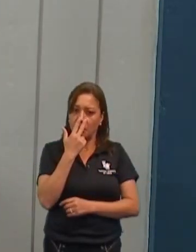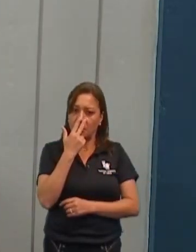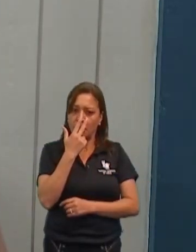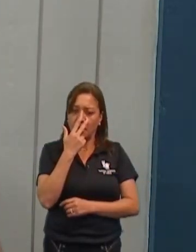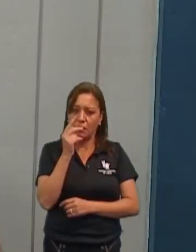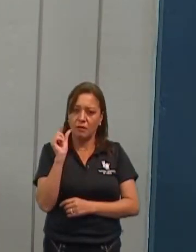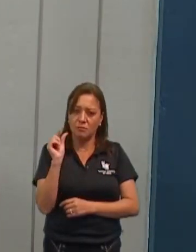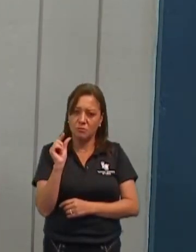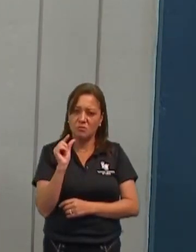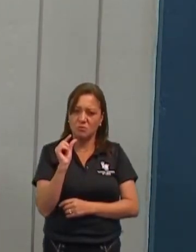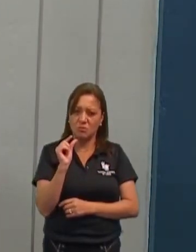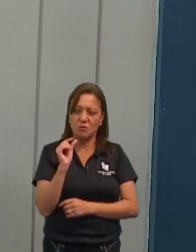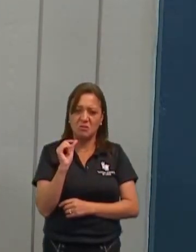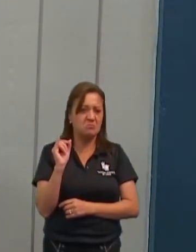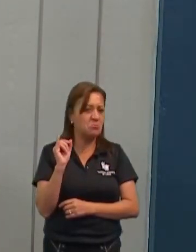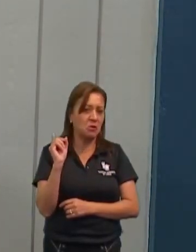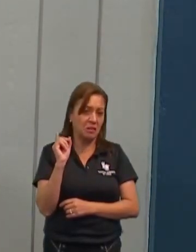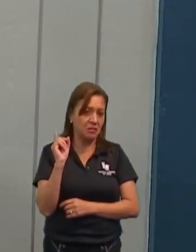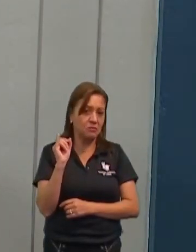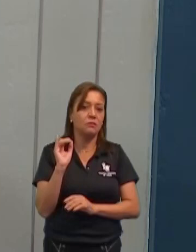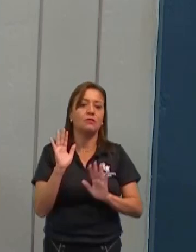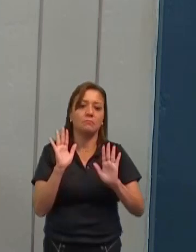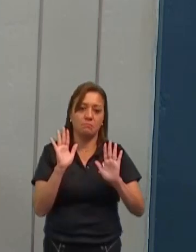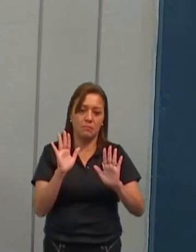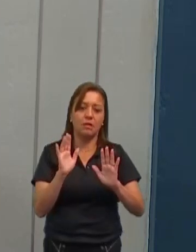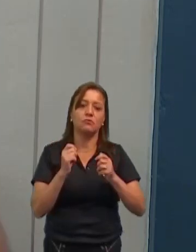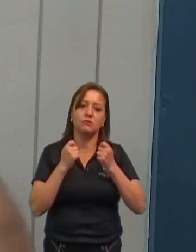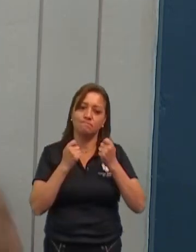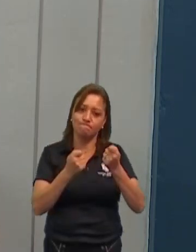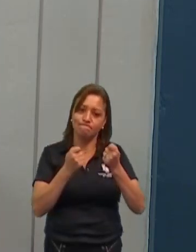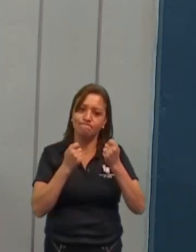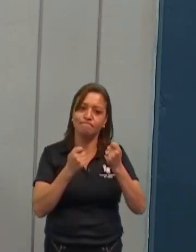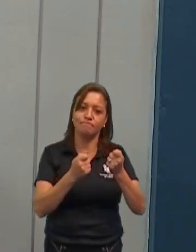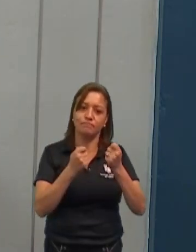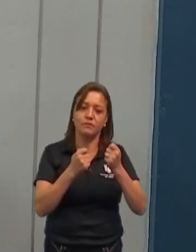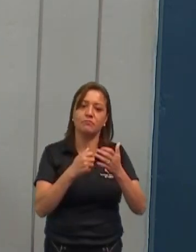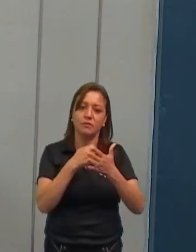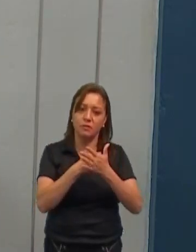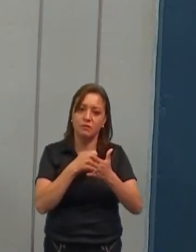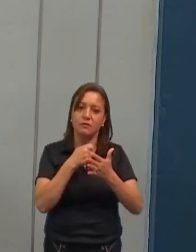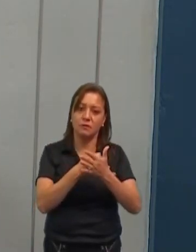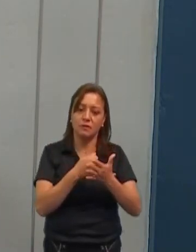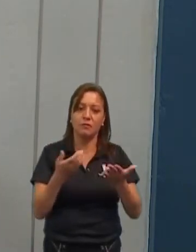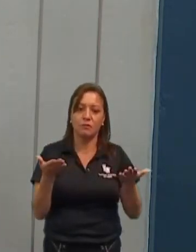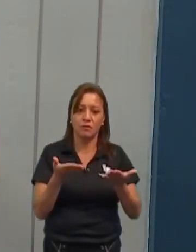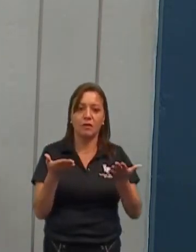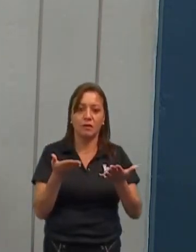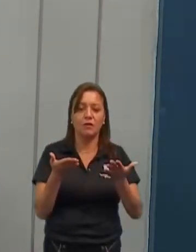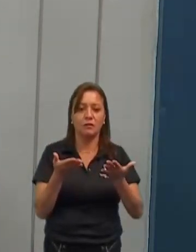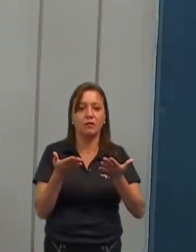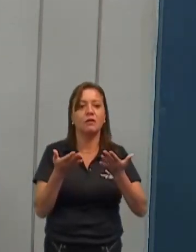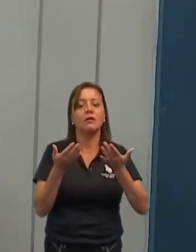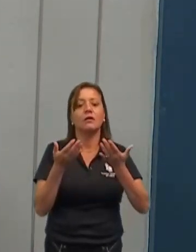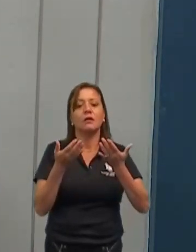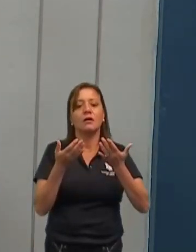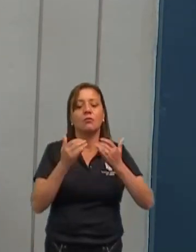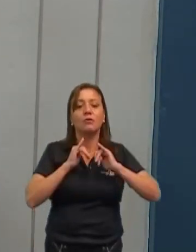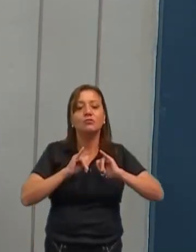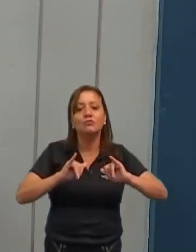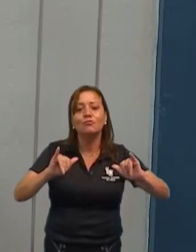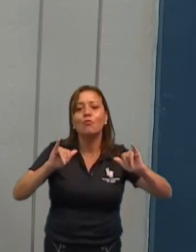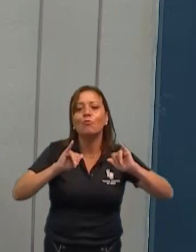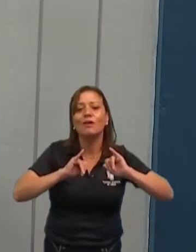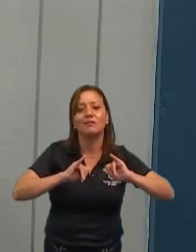defendendo, não só os CACs, tá, gente? Nós estamos defendendo todo um comércio que tem nisso,